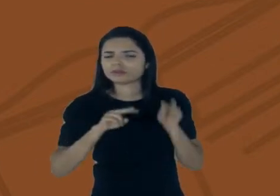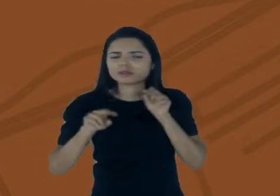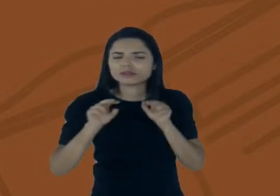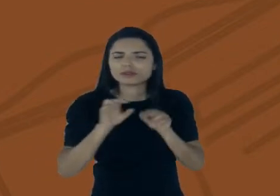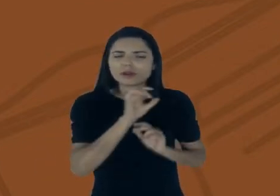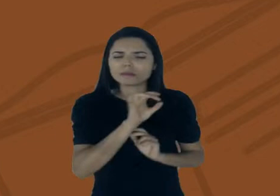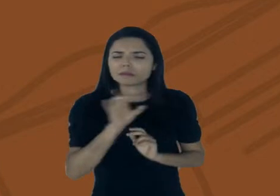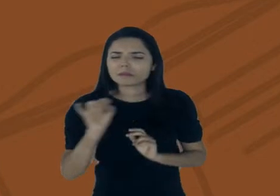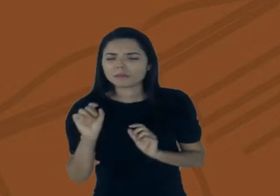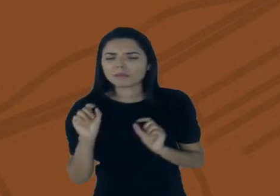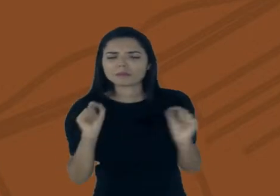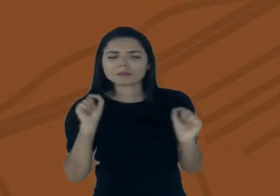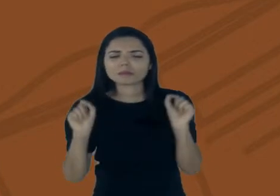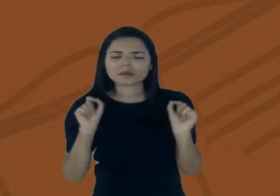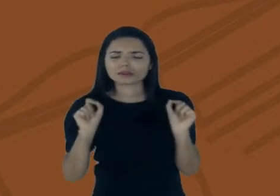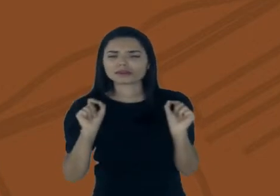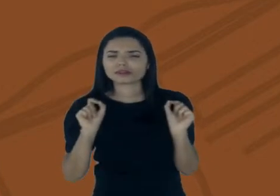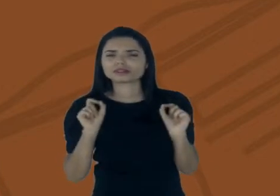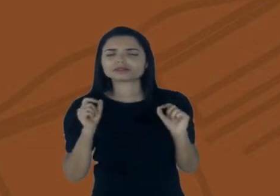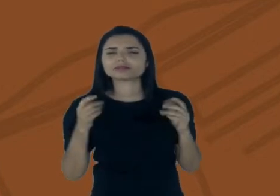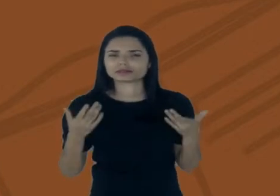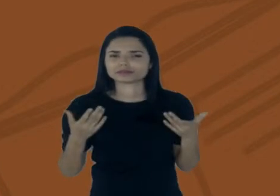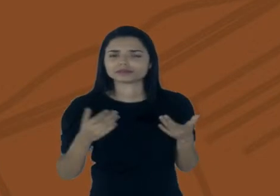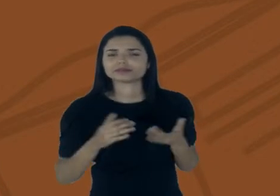uma delas, tá certo?